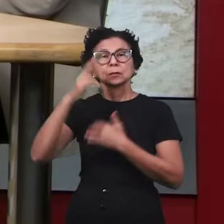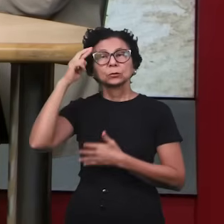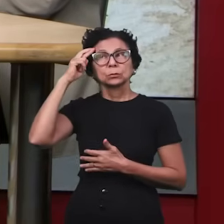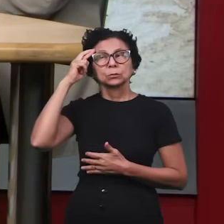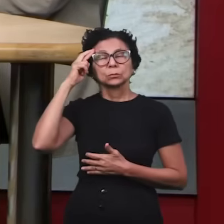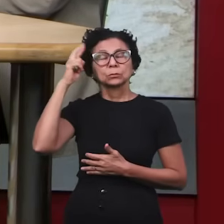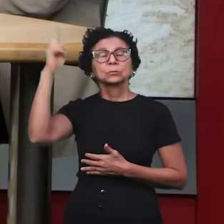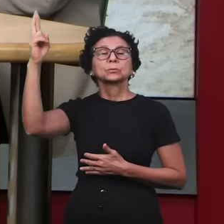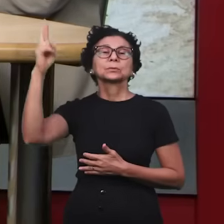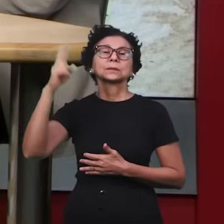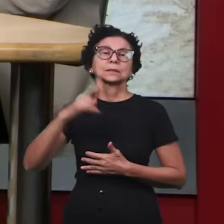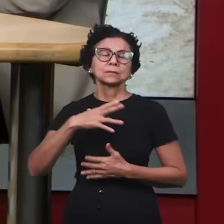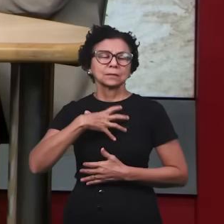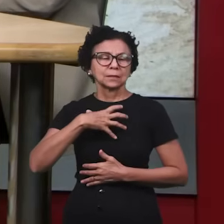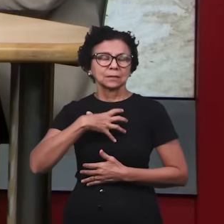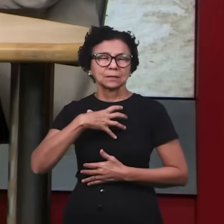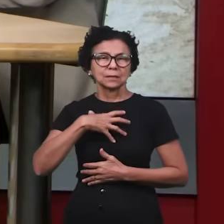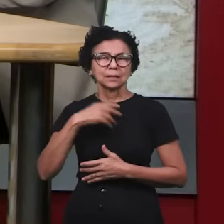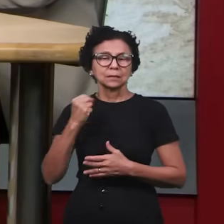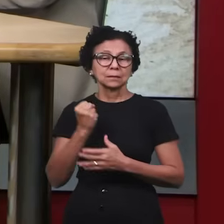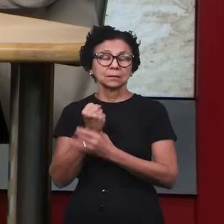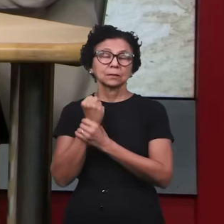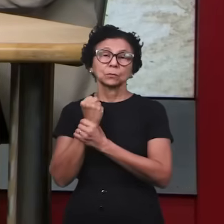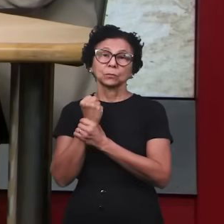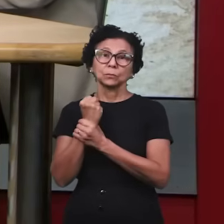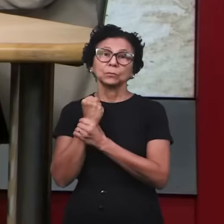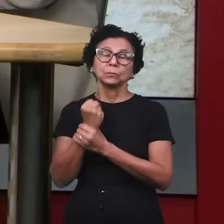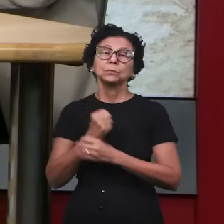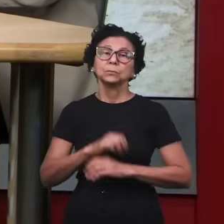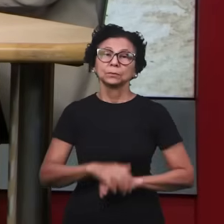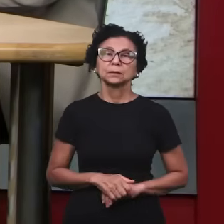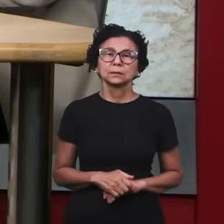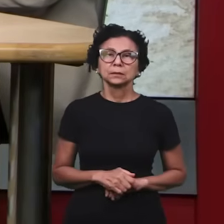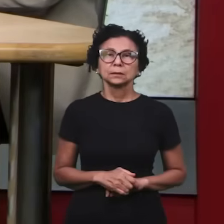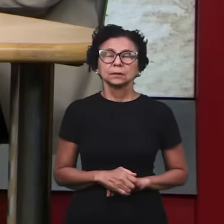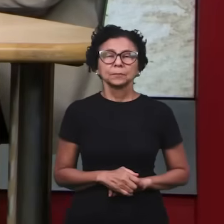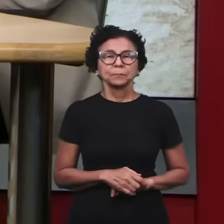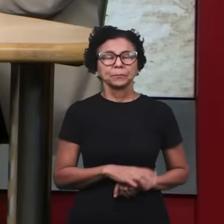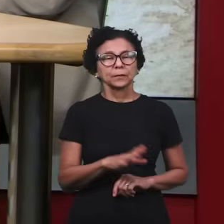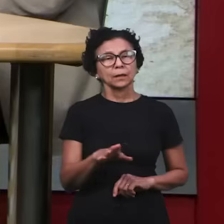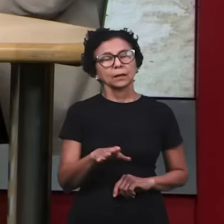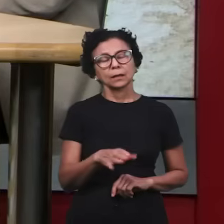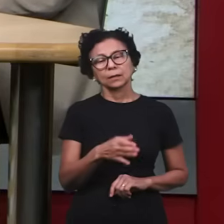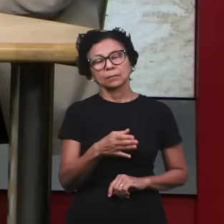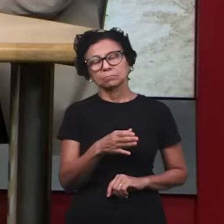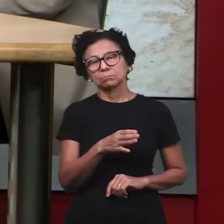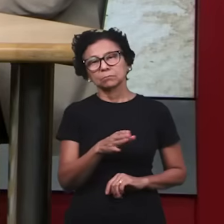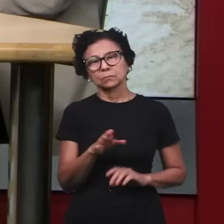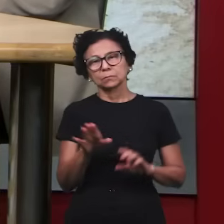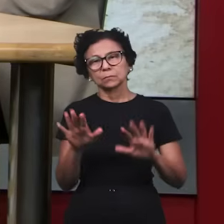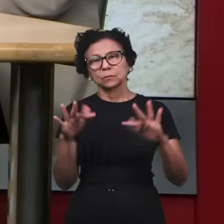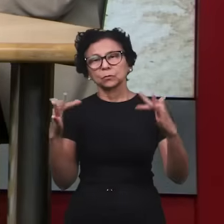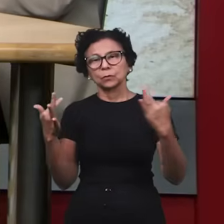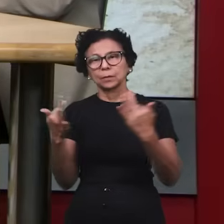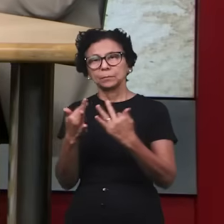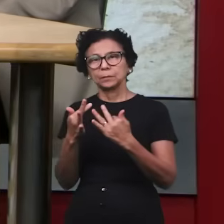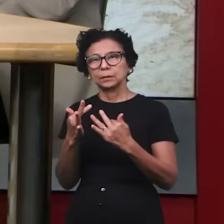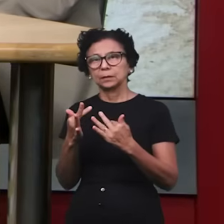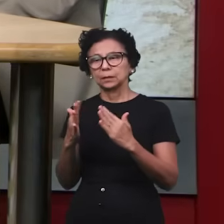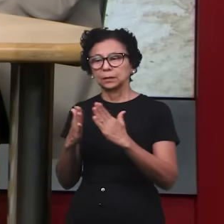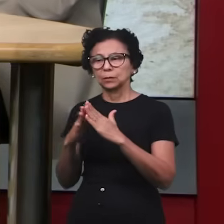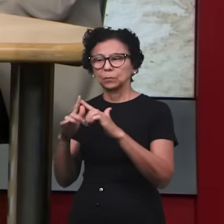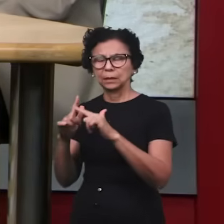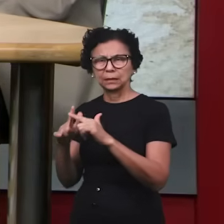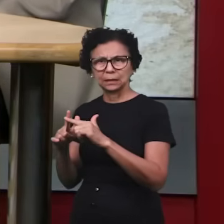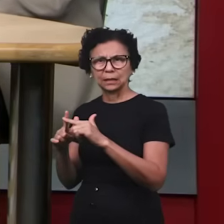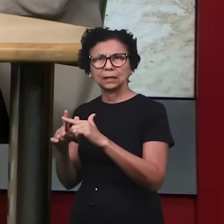Senhor é uma cidade morada. A igreja, as famílias, você tem uma família que está dentro de uma igreja,